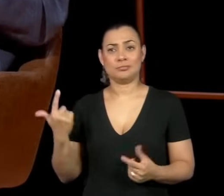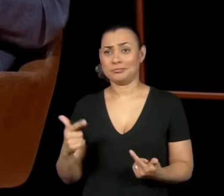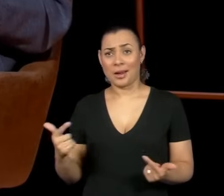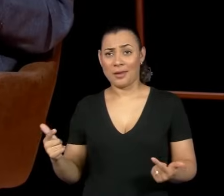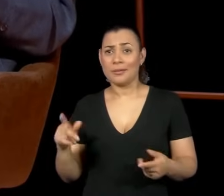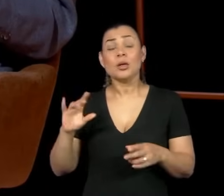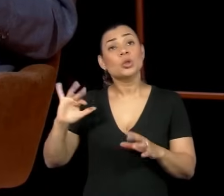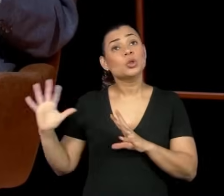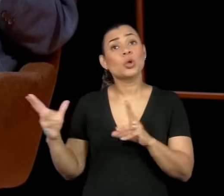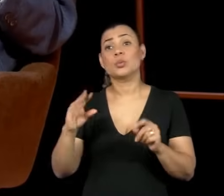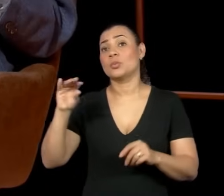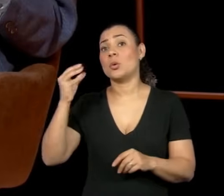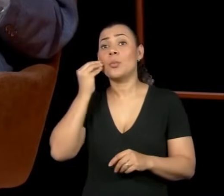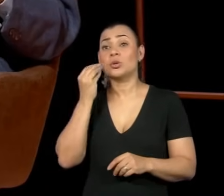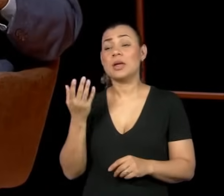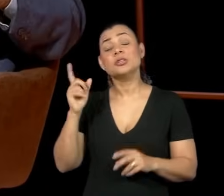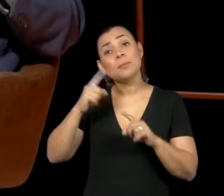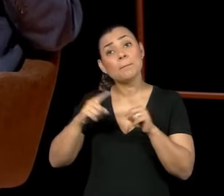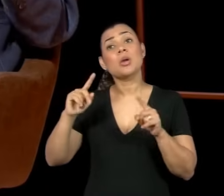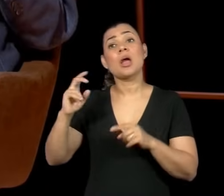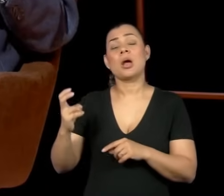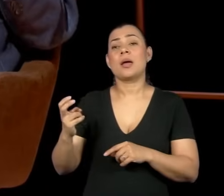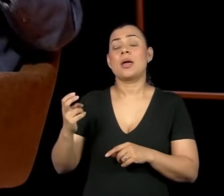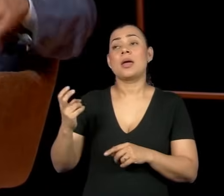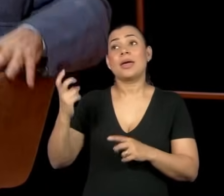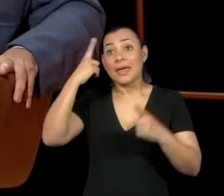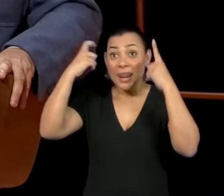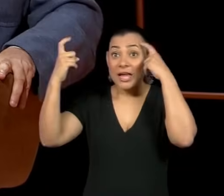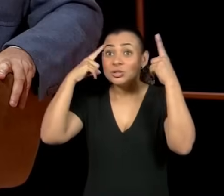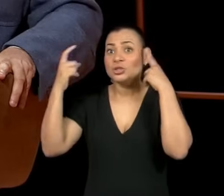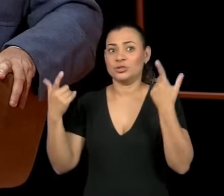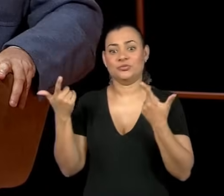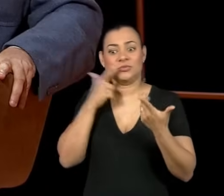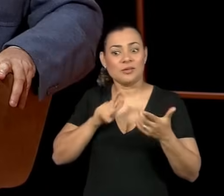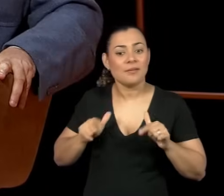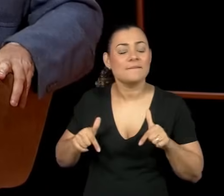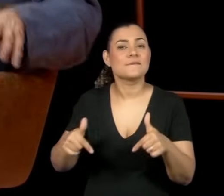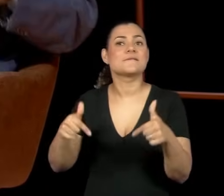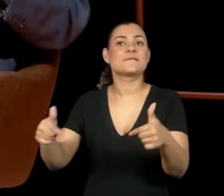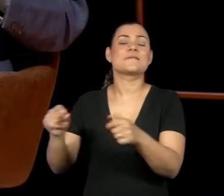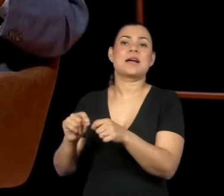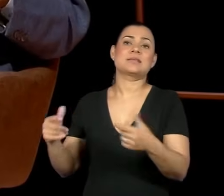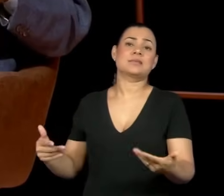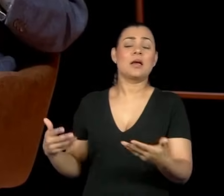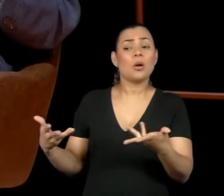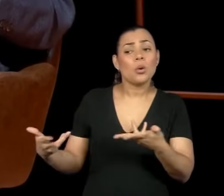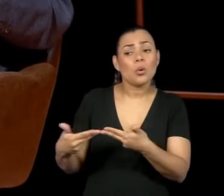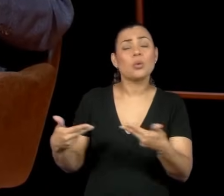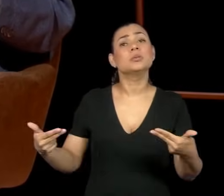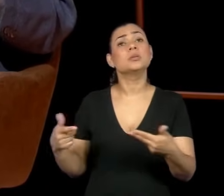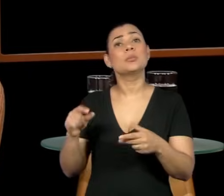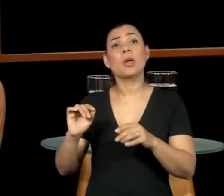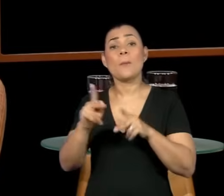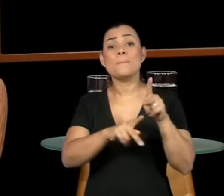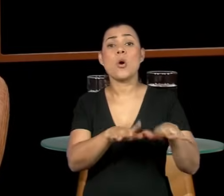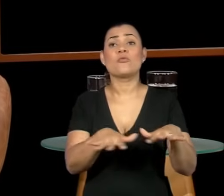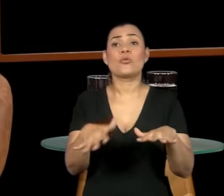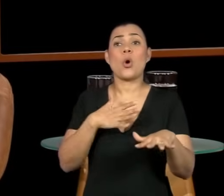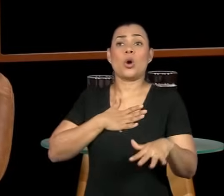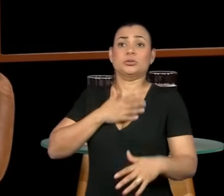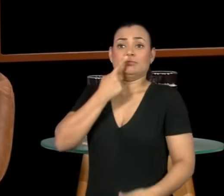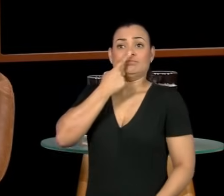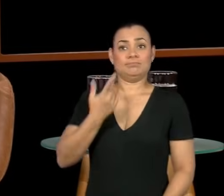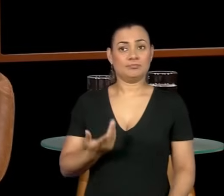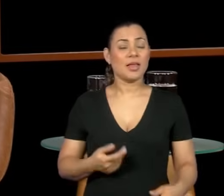têm oportunidade, desde que sejam criativos, desde que saibam fazer obras do gosto do público, né? De volta